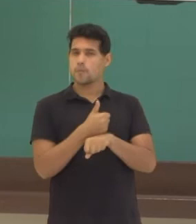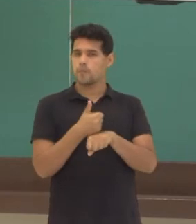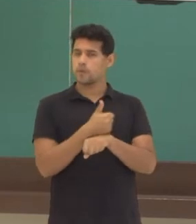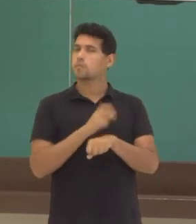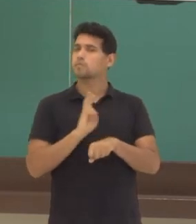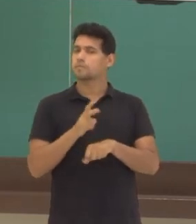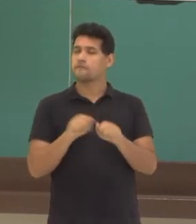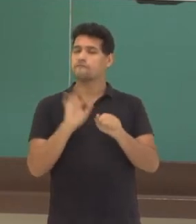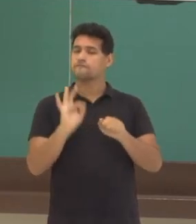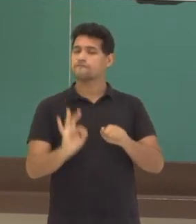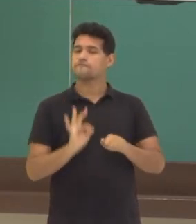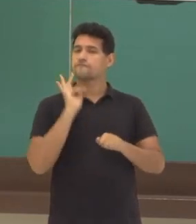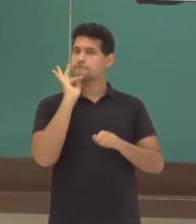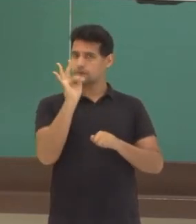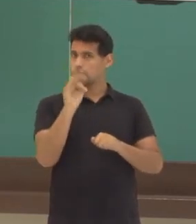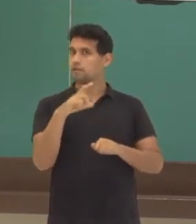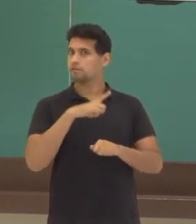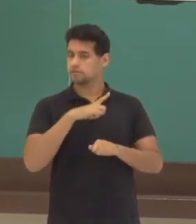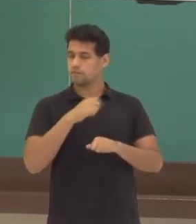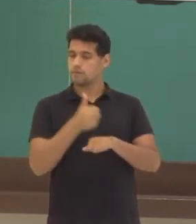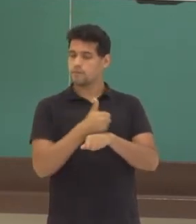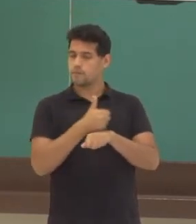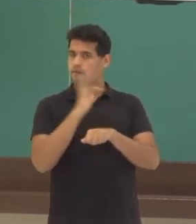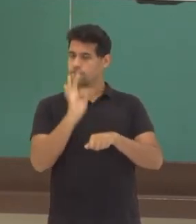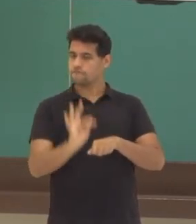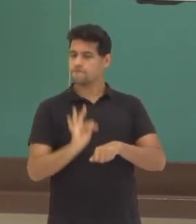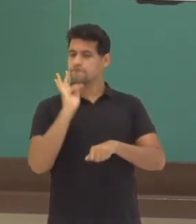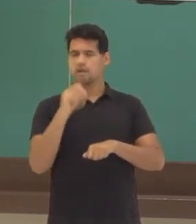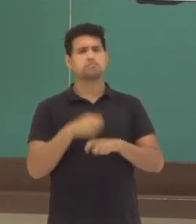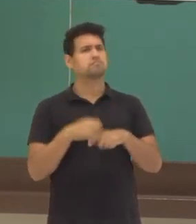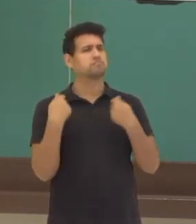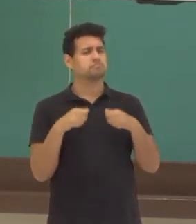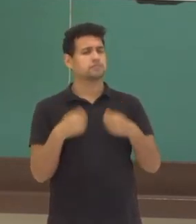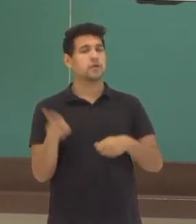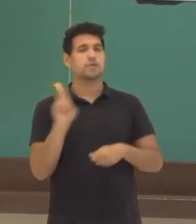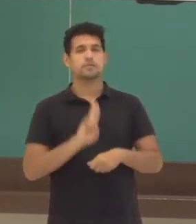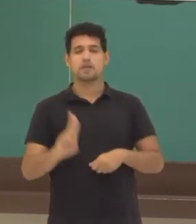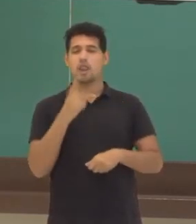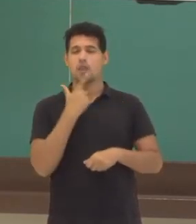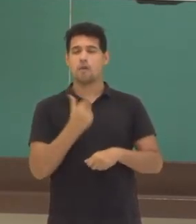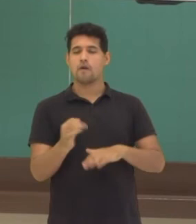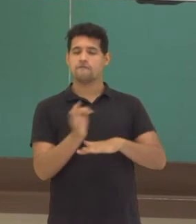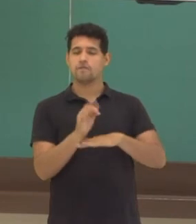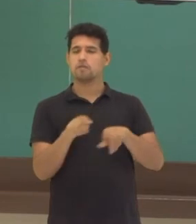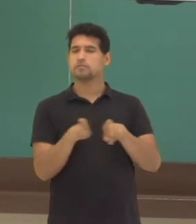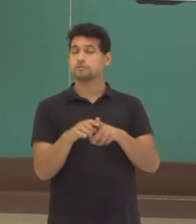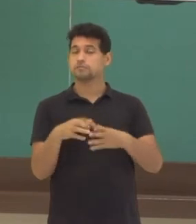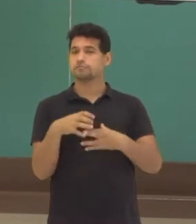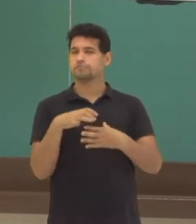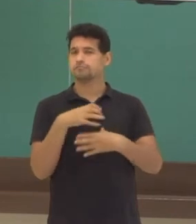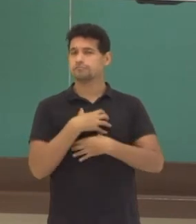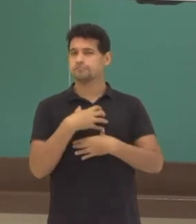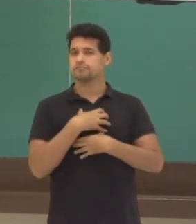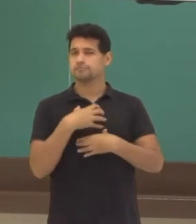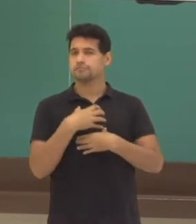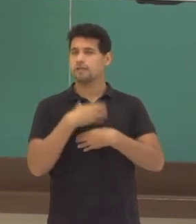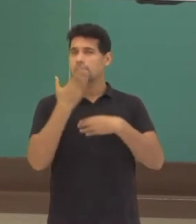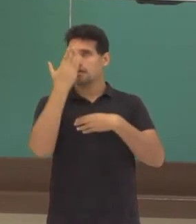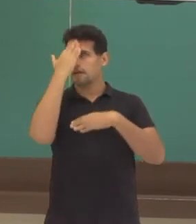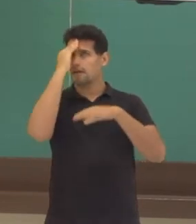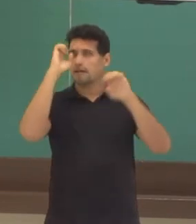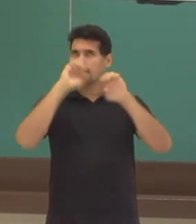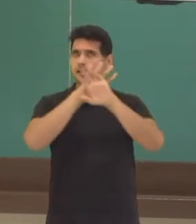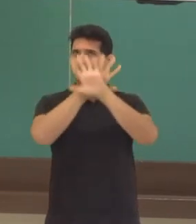né? Futuramente, quando vocês tiverem uma profissão, vão precisar usar a linguagem informal, né? De uma forma mais clara,